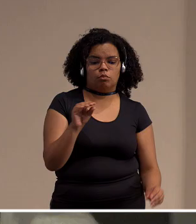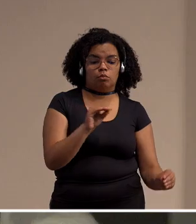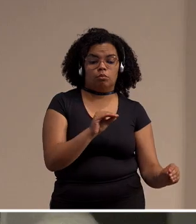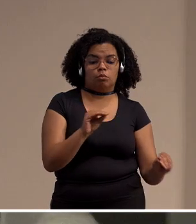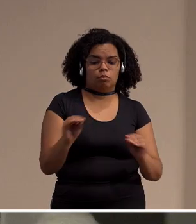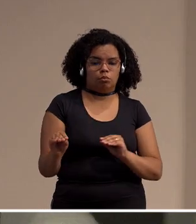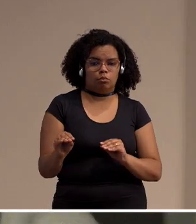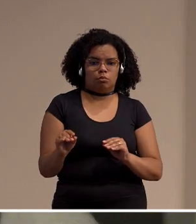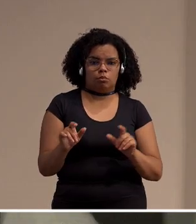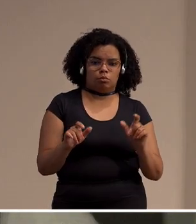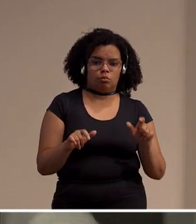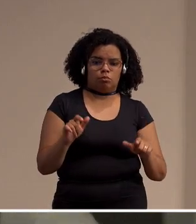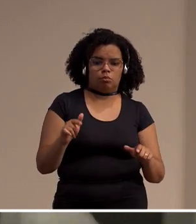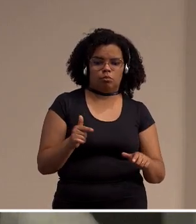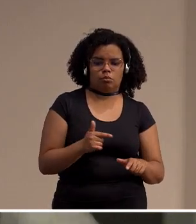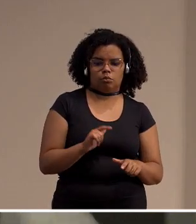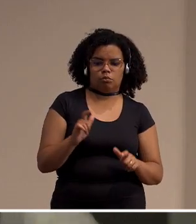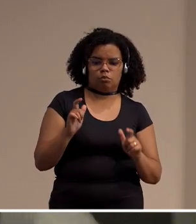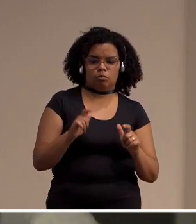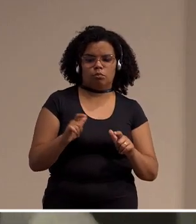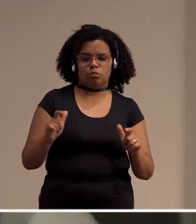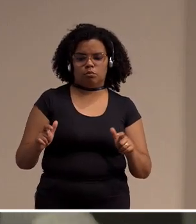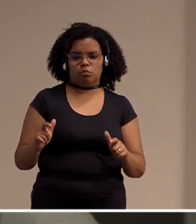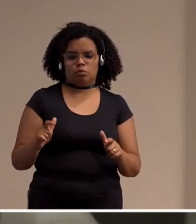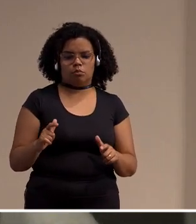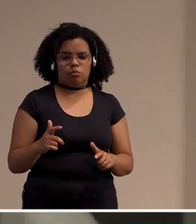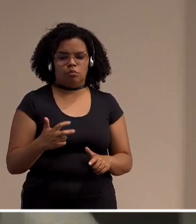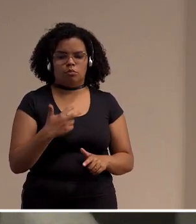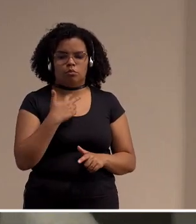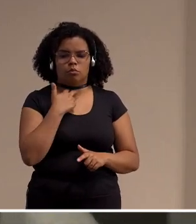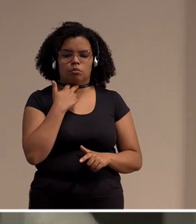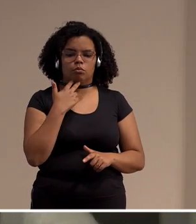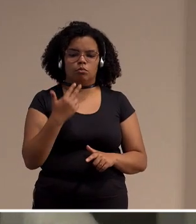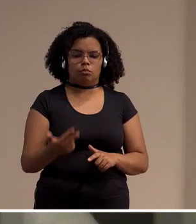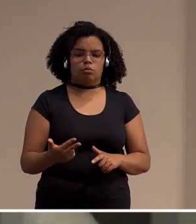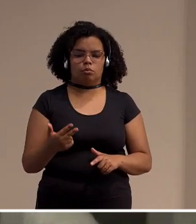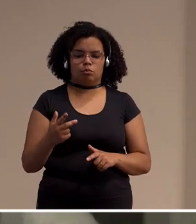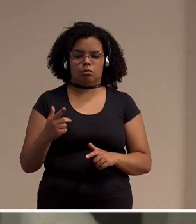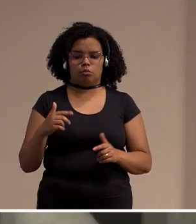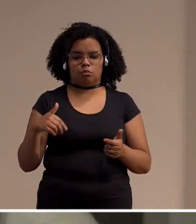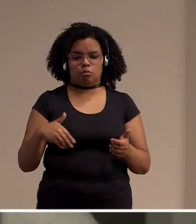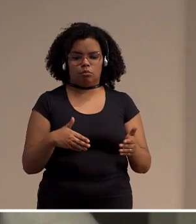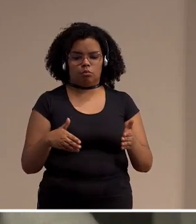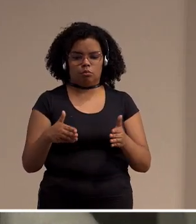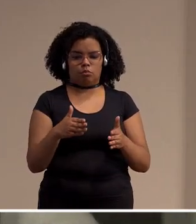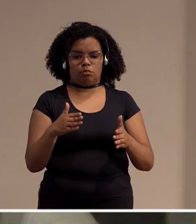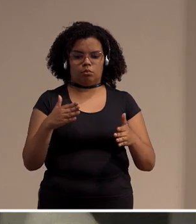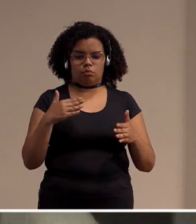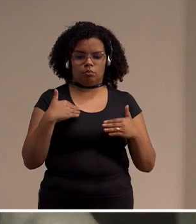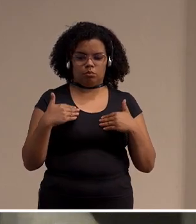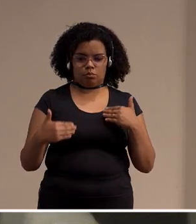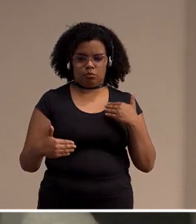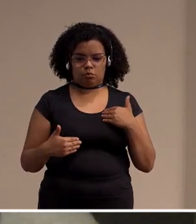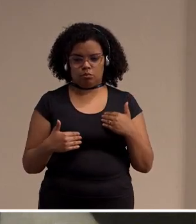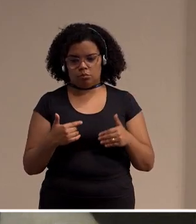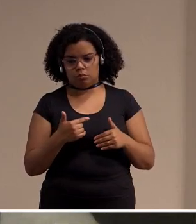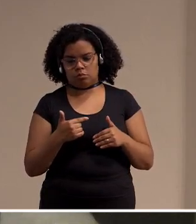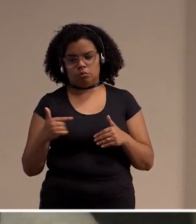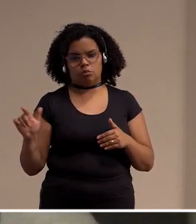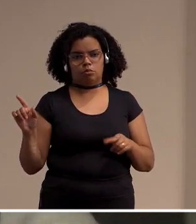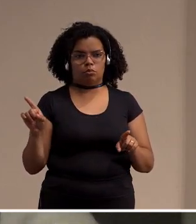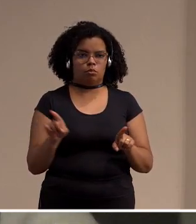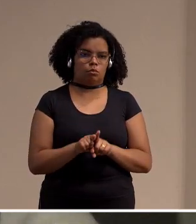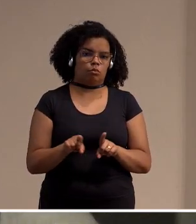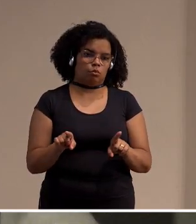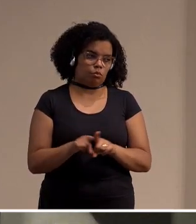lugar, dando voz a esse organismo que fala. Essa outra noção, essa